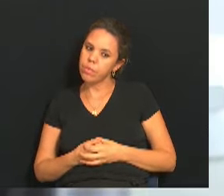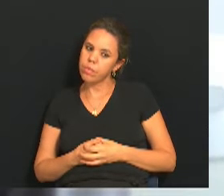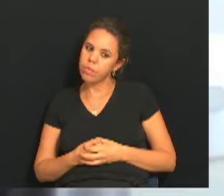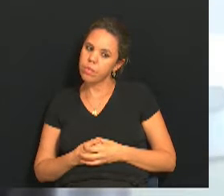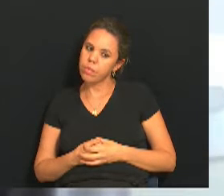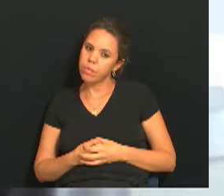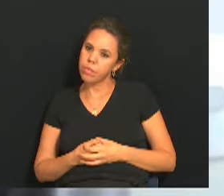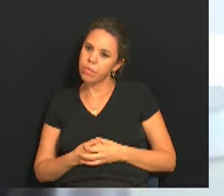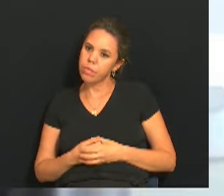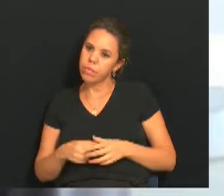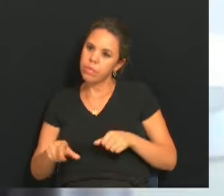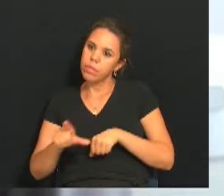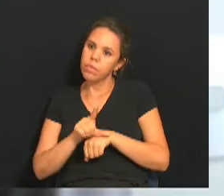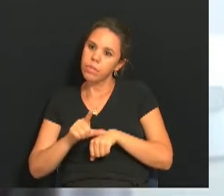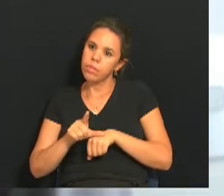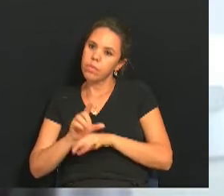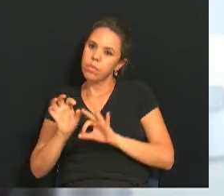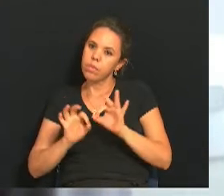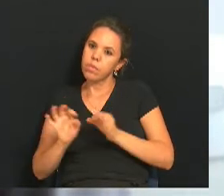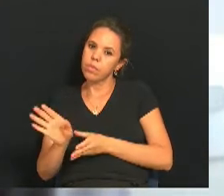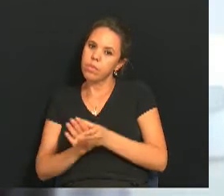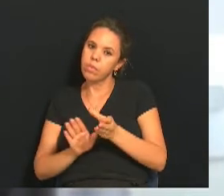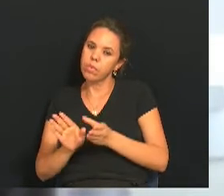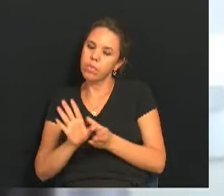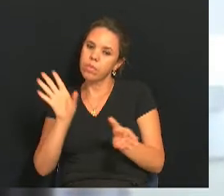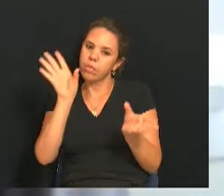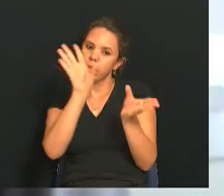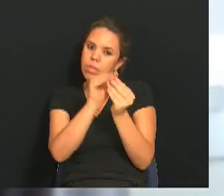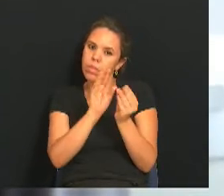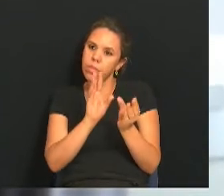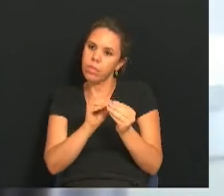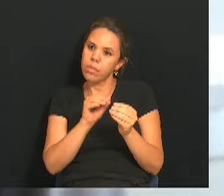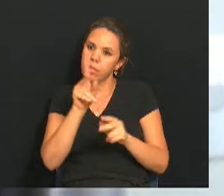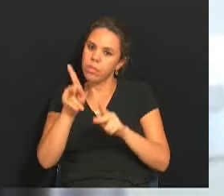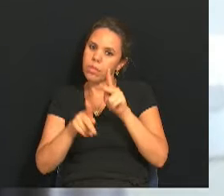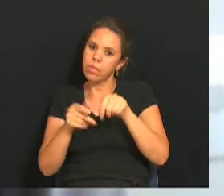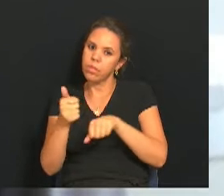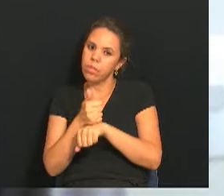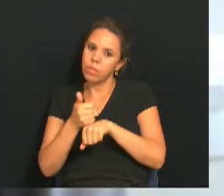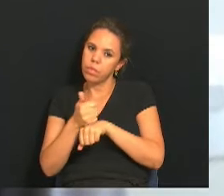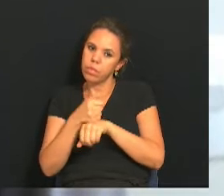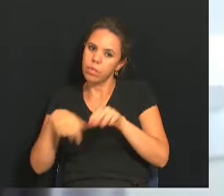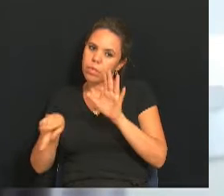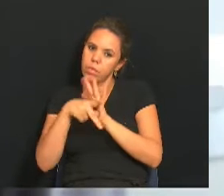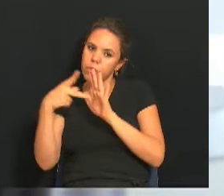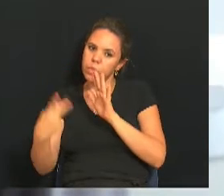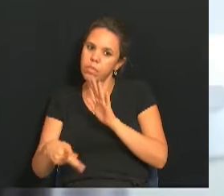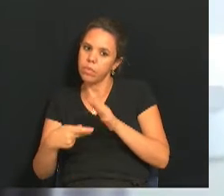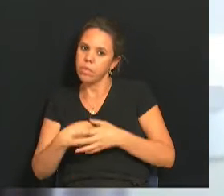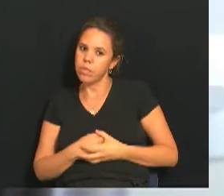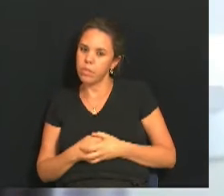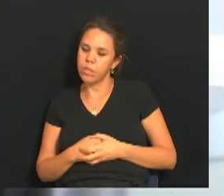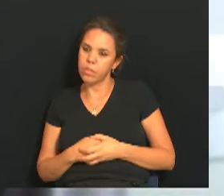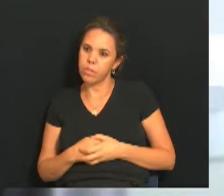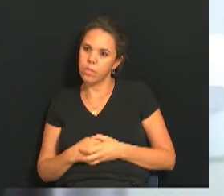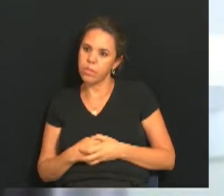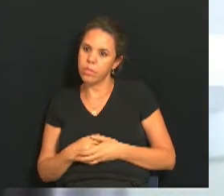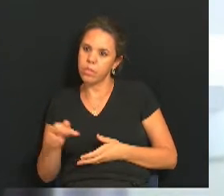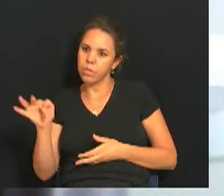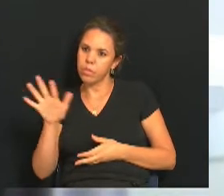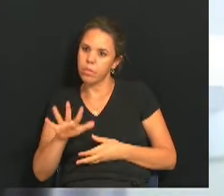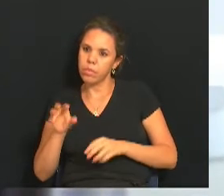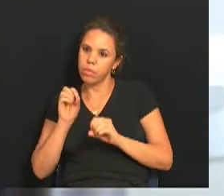a legislação que regula o conselho, ela define cadeiras específicas, né? Então, por exemplo, a Faculdade de Educação